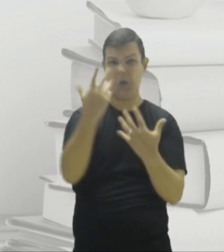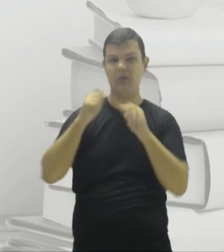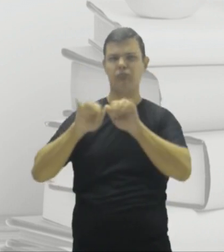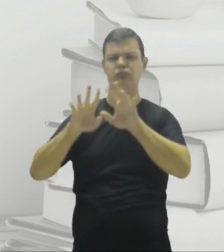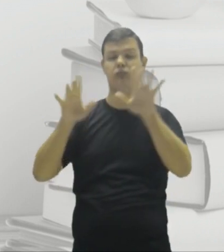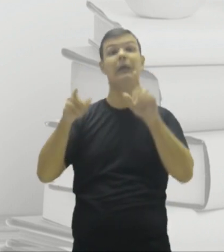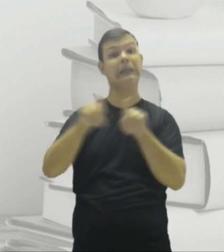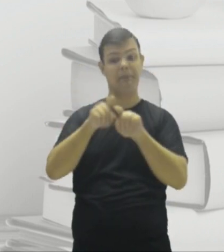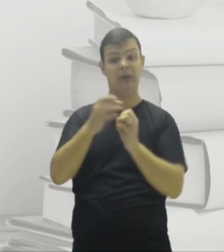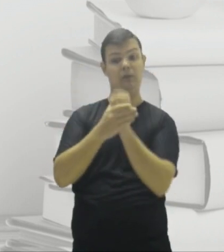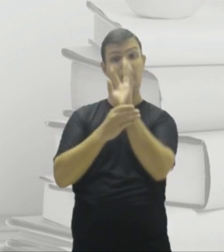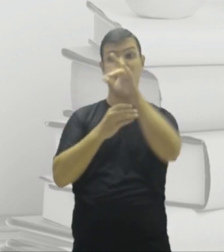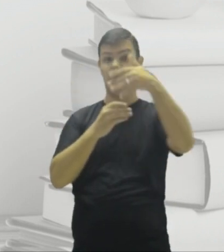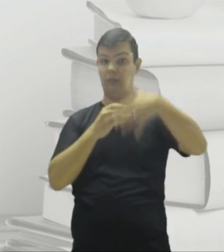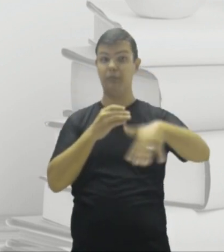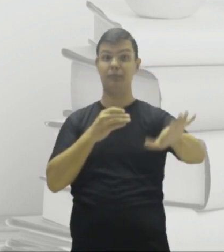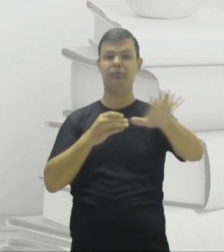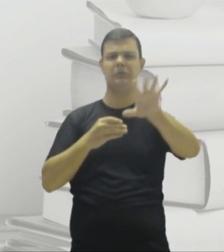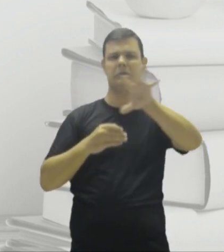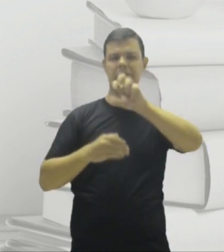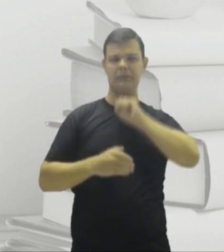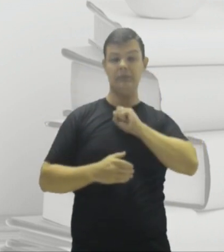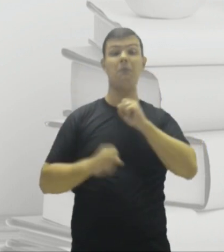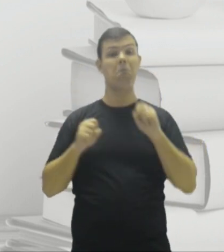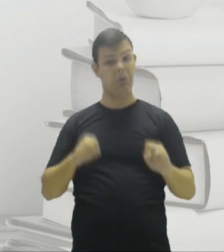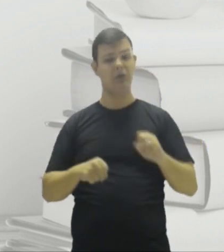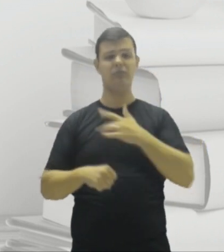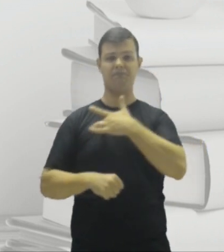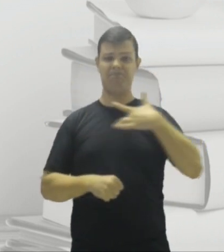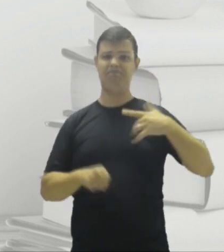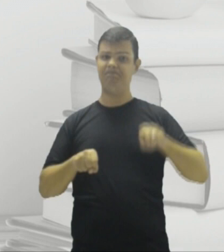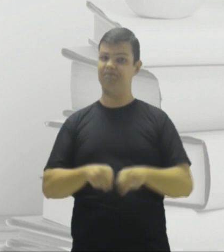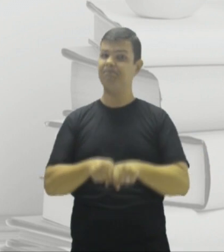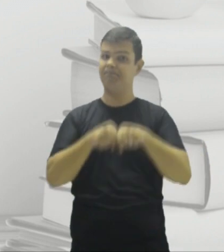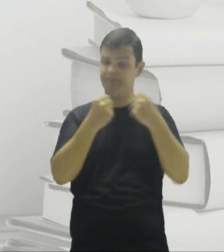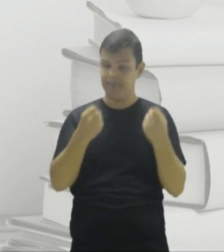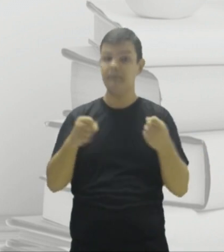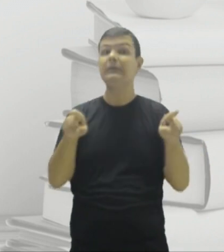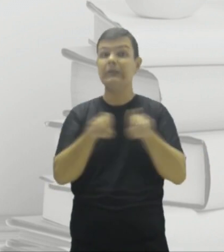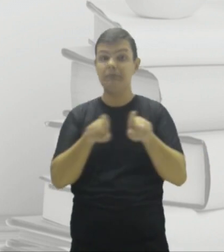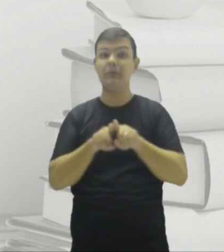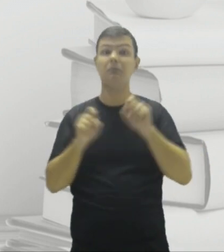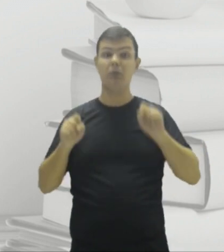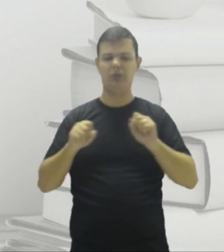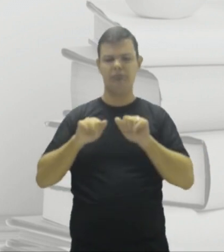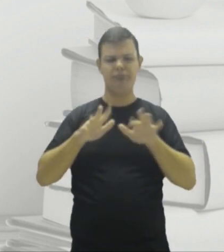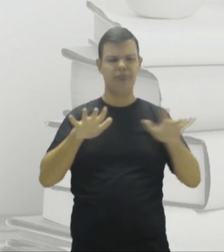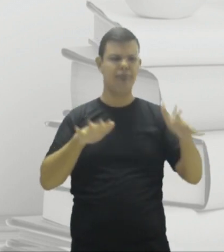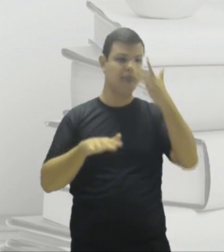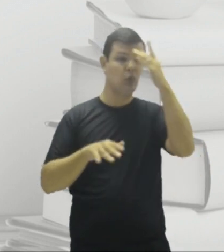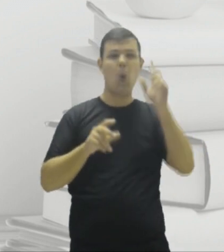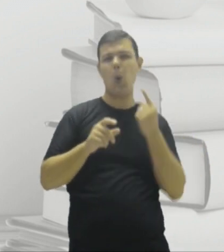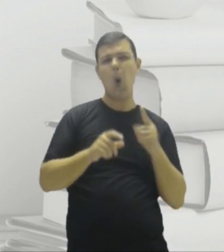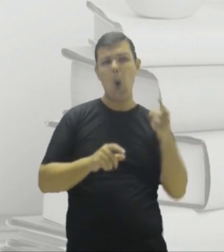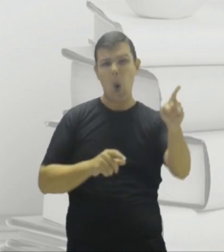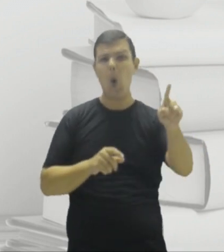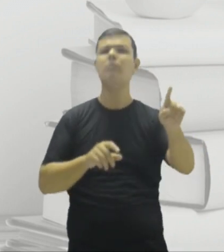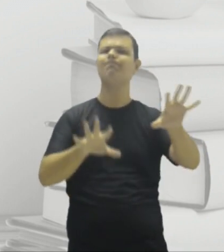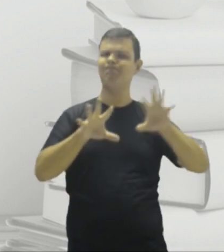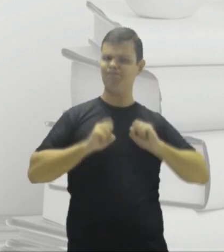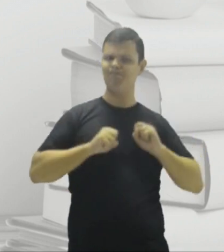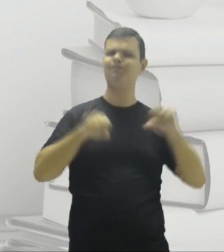por vulcões. Além dos sérios problemas na área da saúde, a poluição do ar produz efeitos indiretos mesmo longe da fonte emissora.